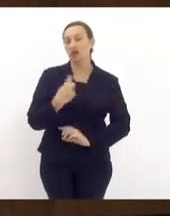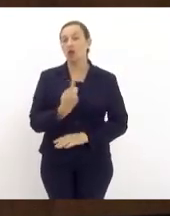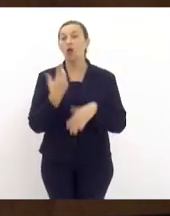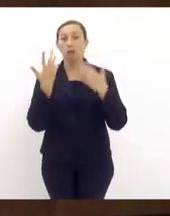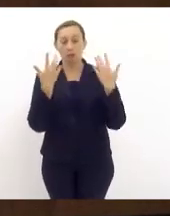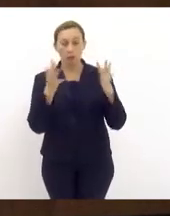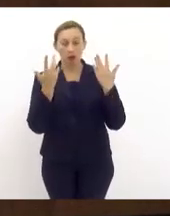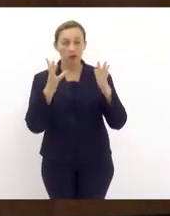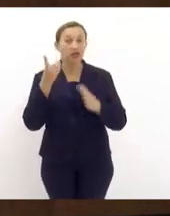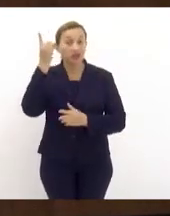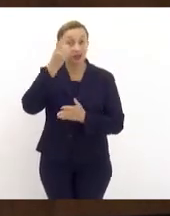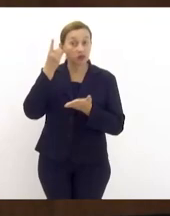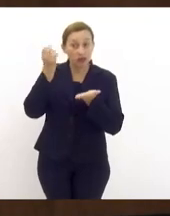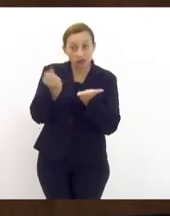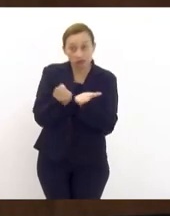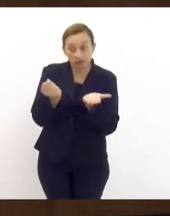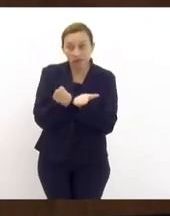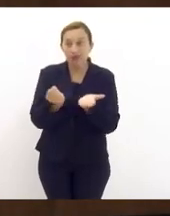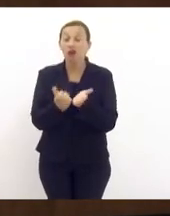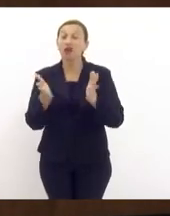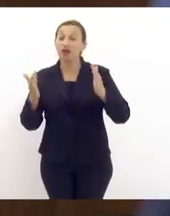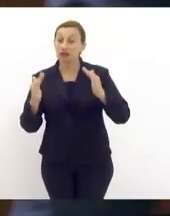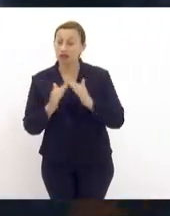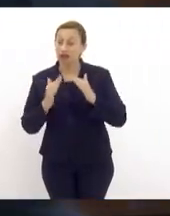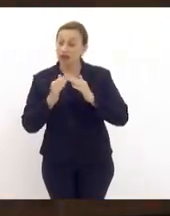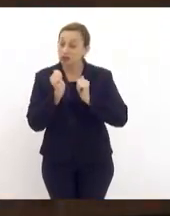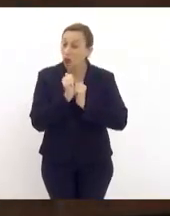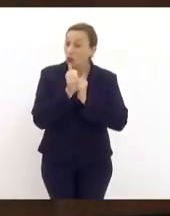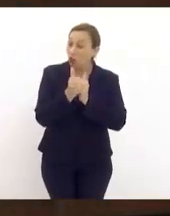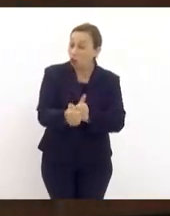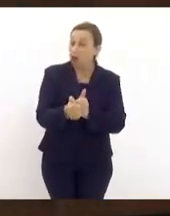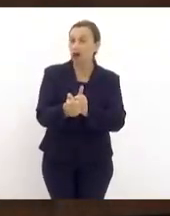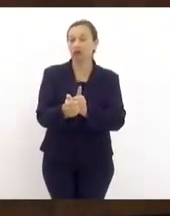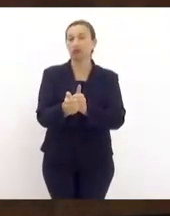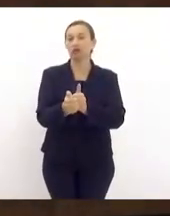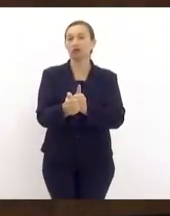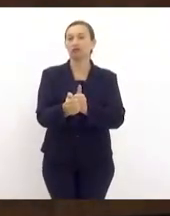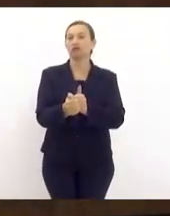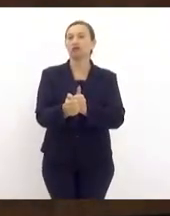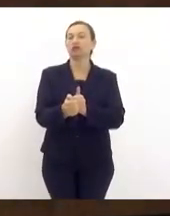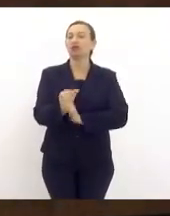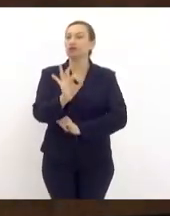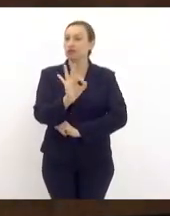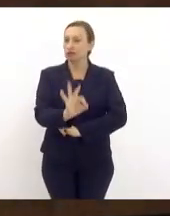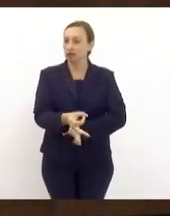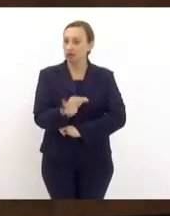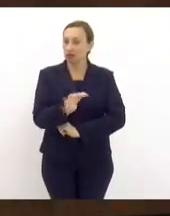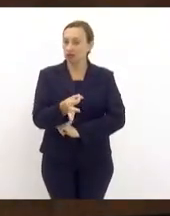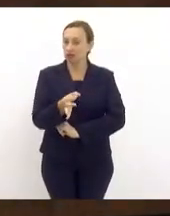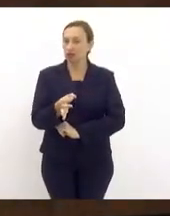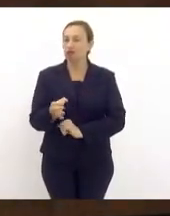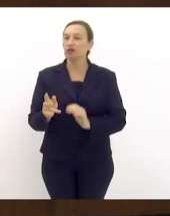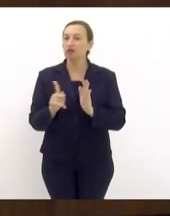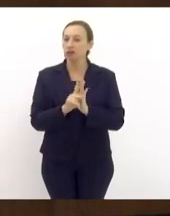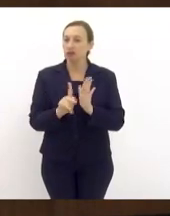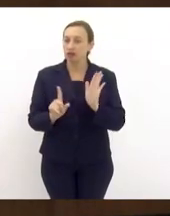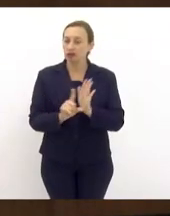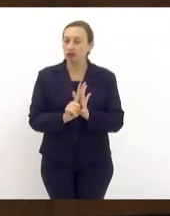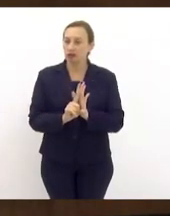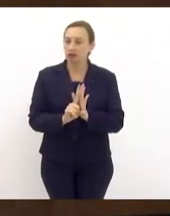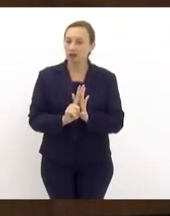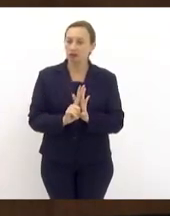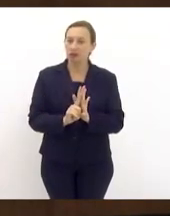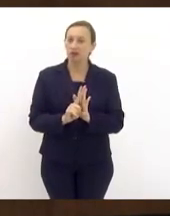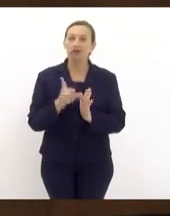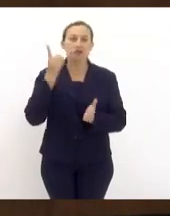deputado Samuel Malafaia, e esta casa que acompanha, não é, positivamente o projeto de lei da